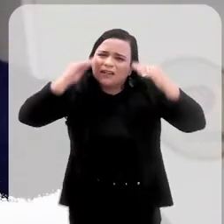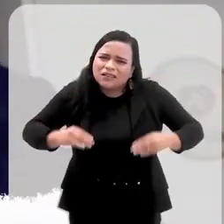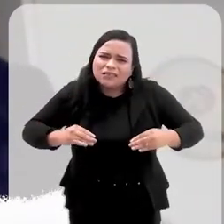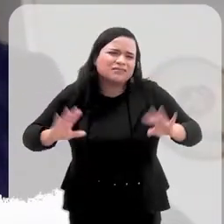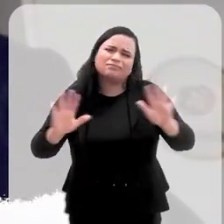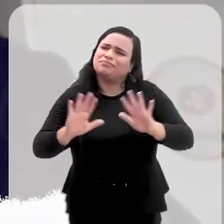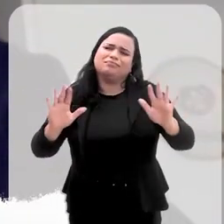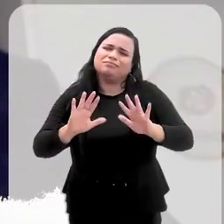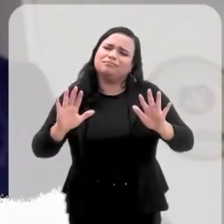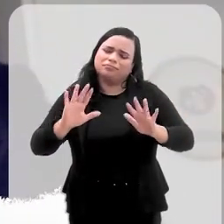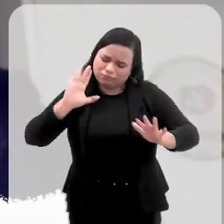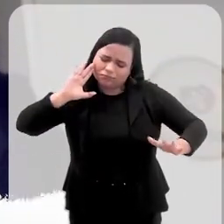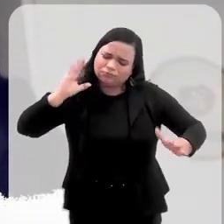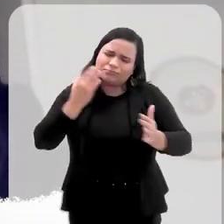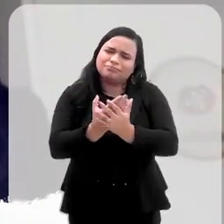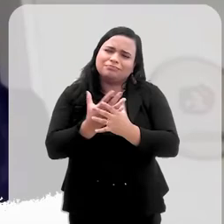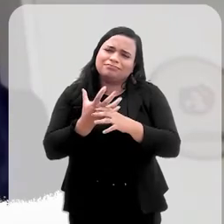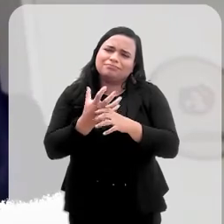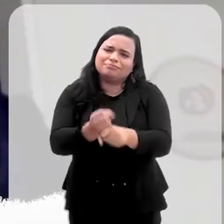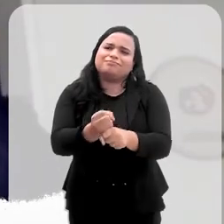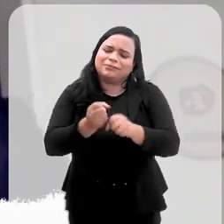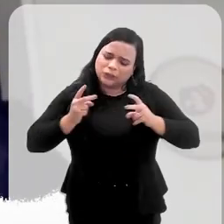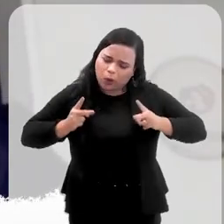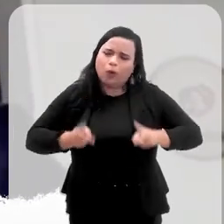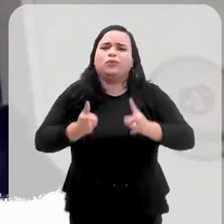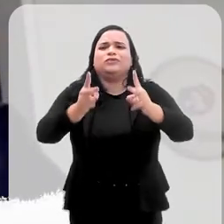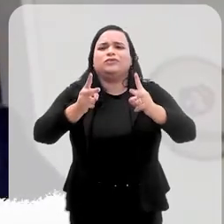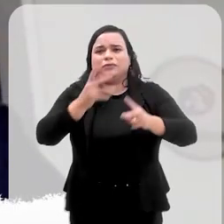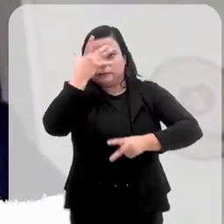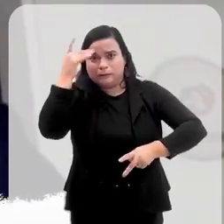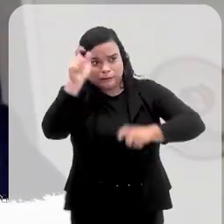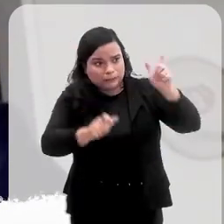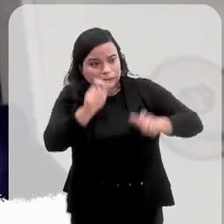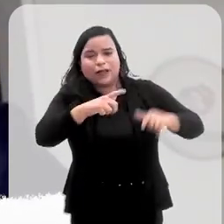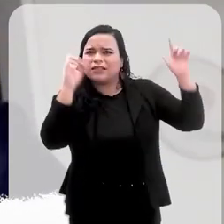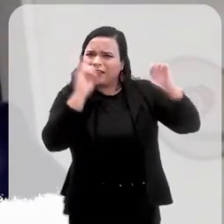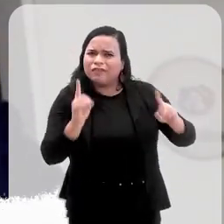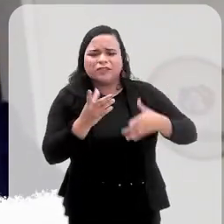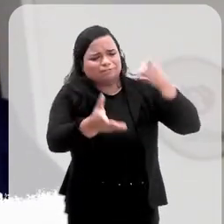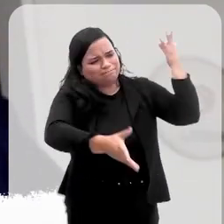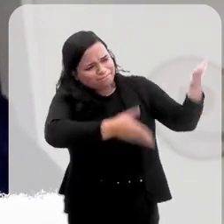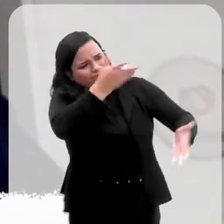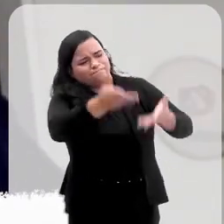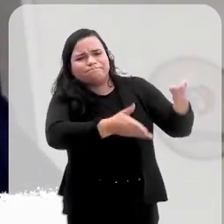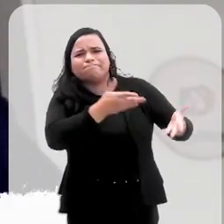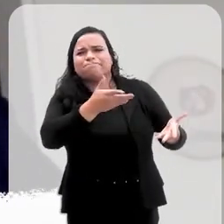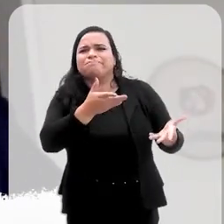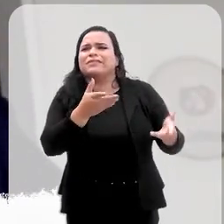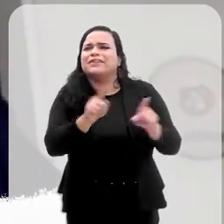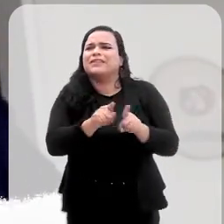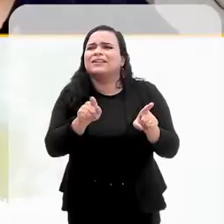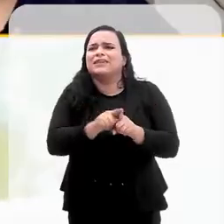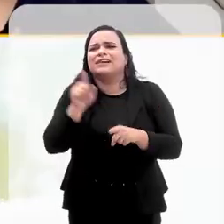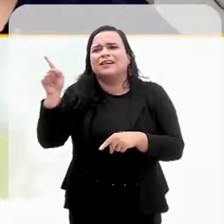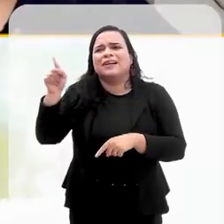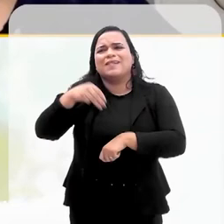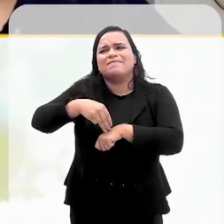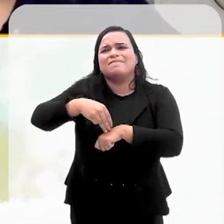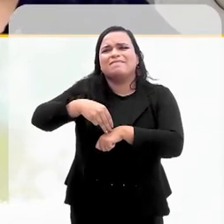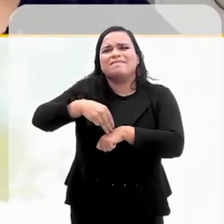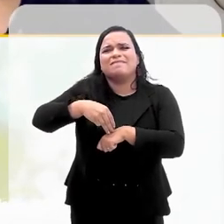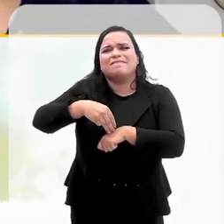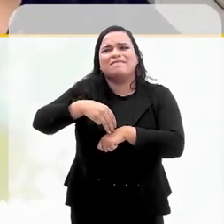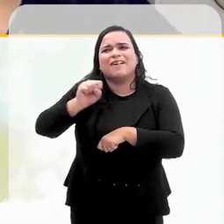grande mestra da Universidade do Kansas, Judith LeBlanc, pessoas com habilidades diferentes. Que a gente não deixe de